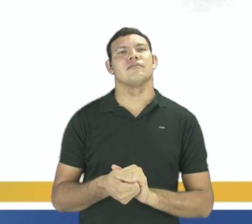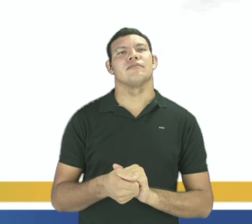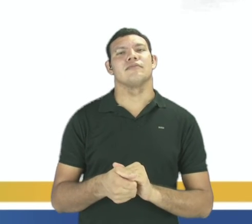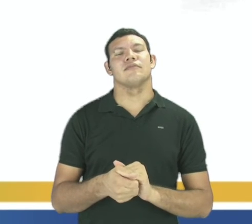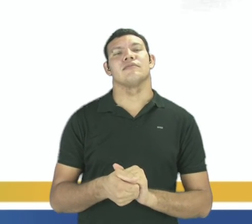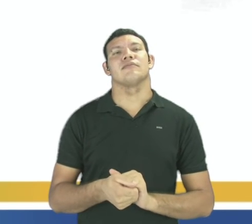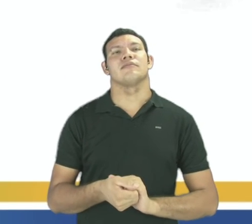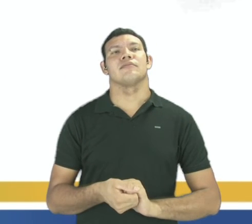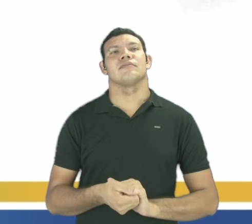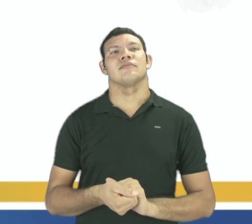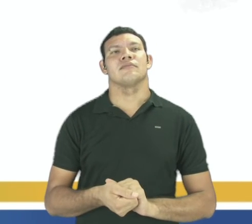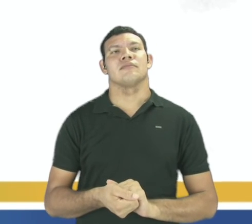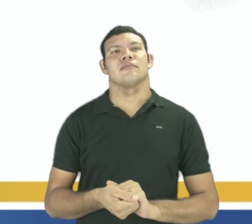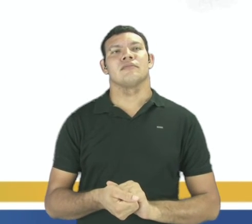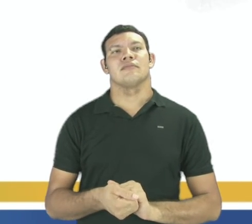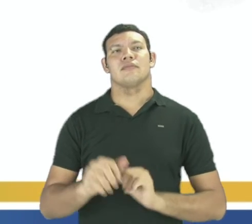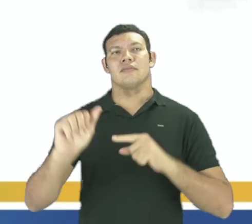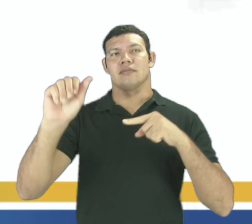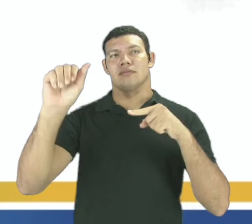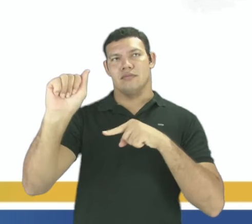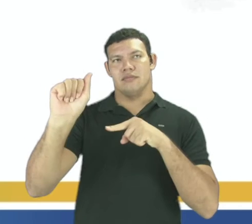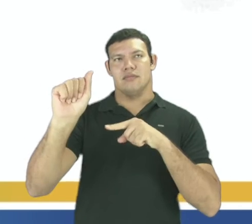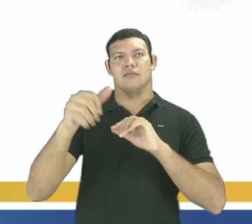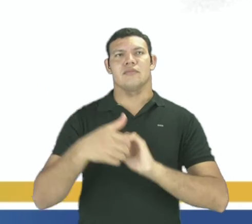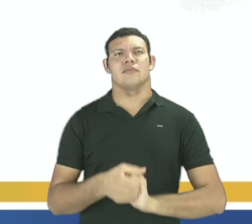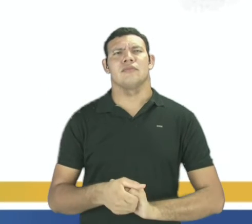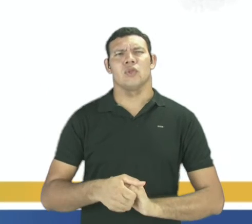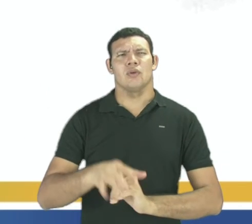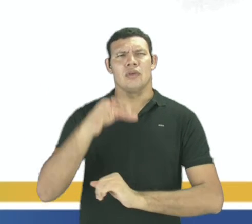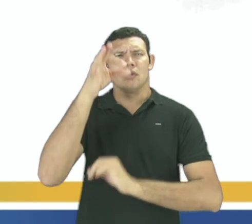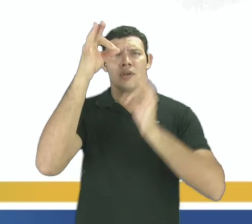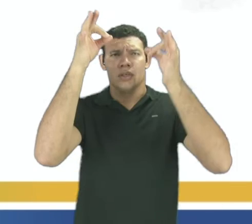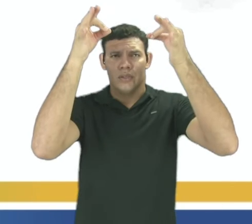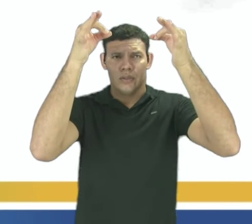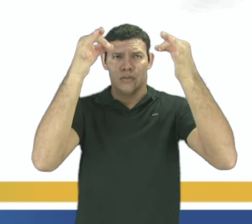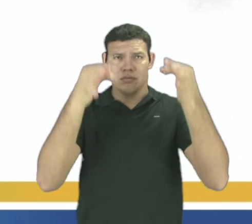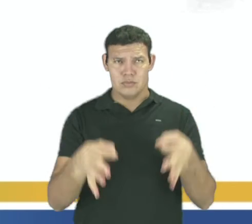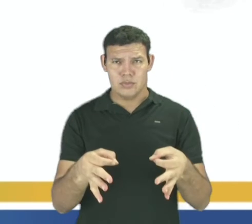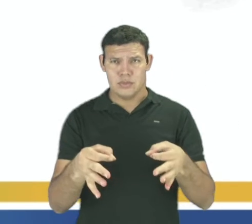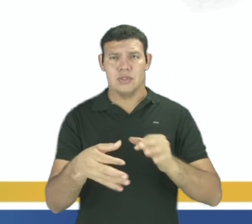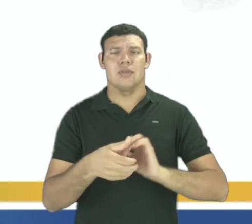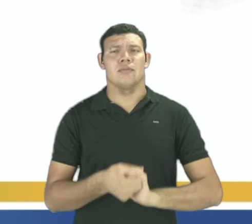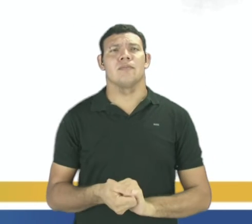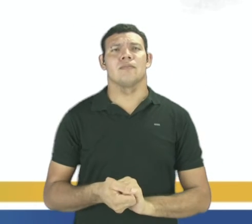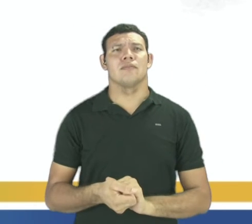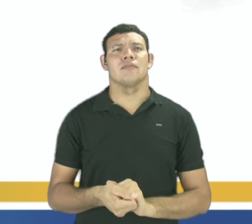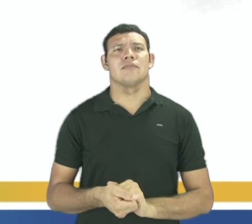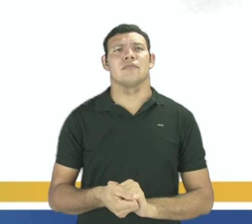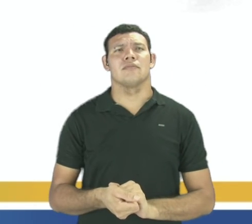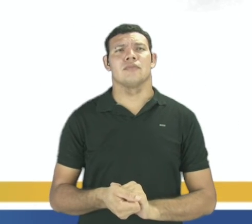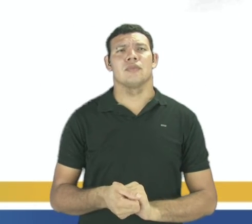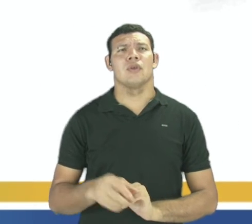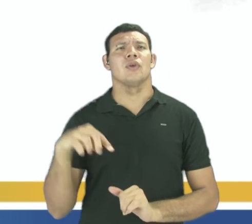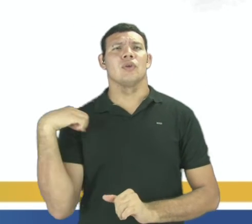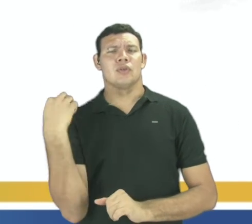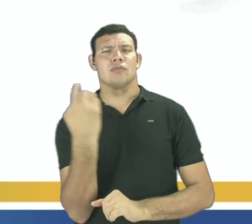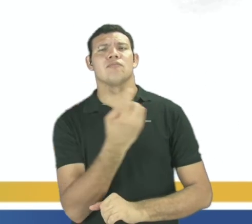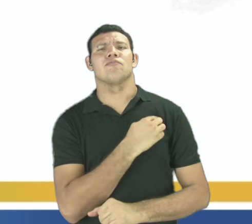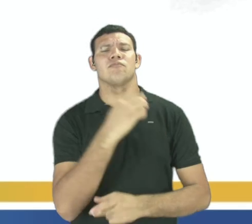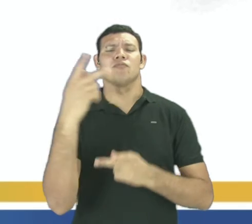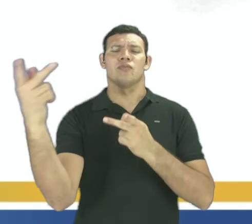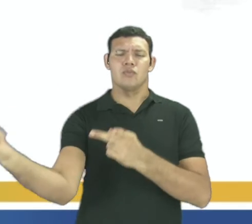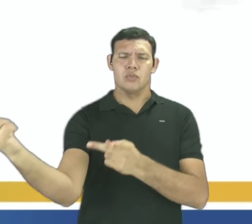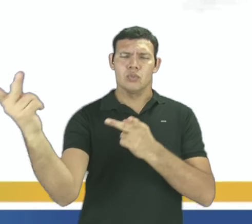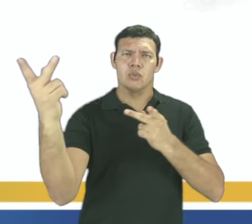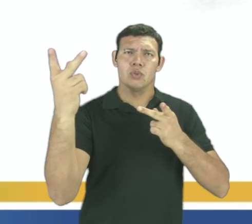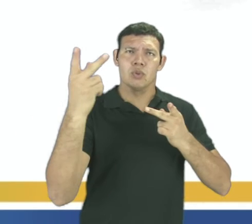locuções adverbiais. A. Com certeza, olha aí ó, a locução, nós seremos convidados para a